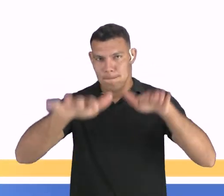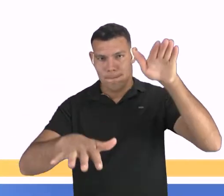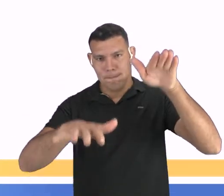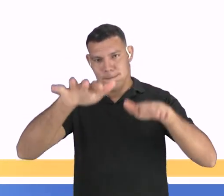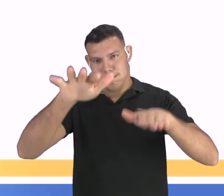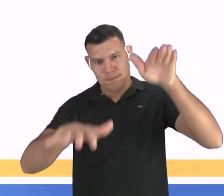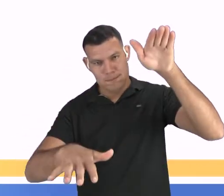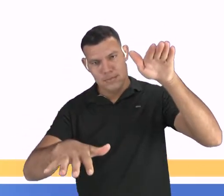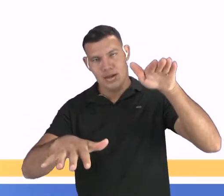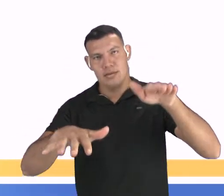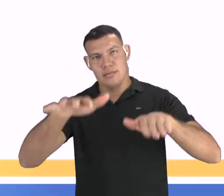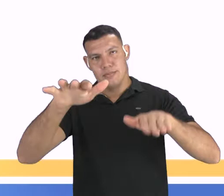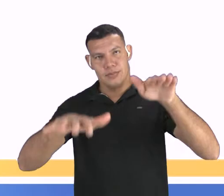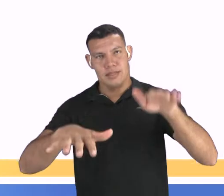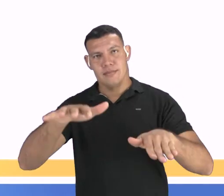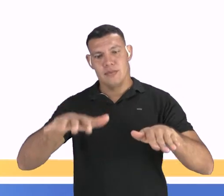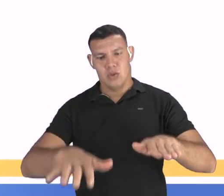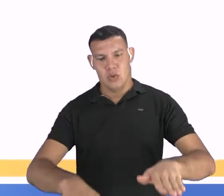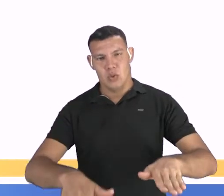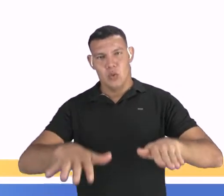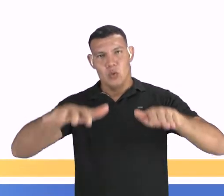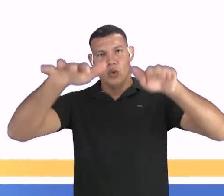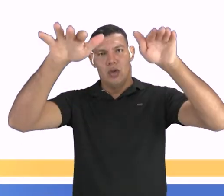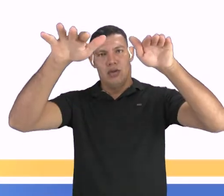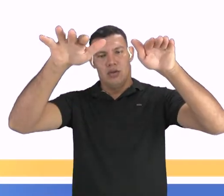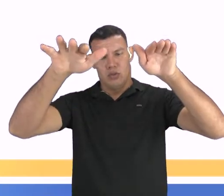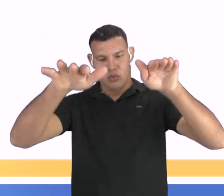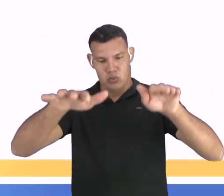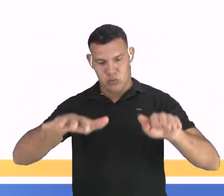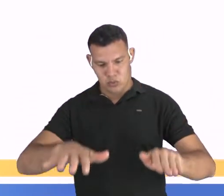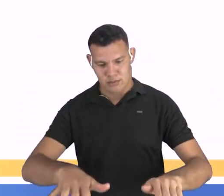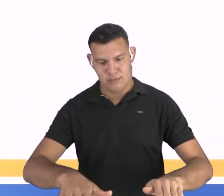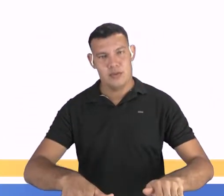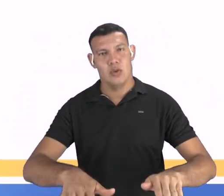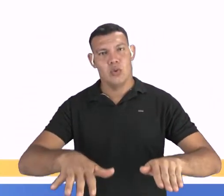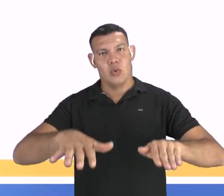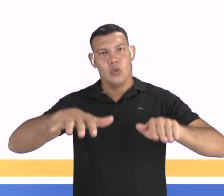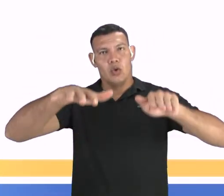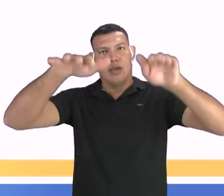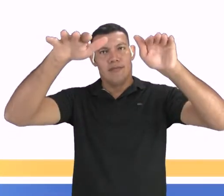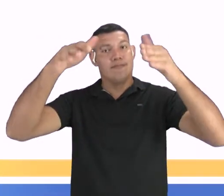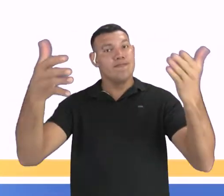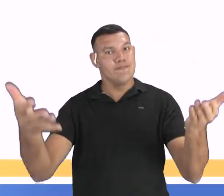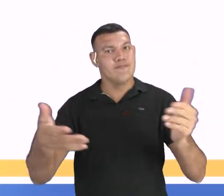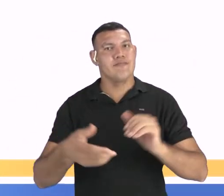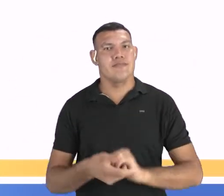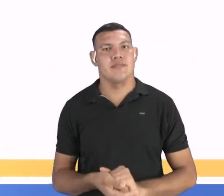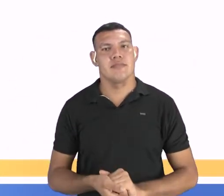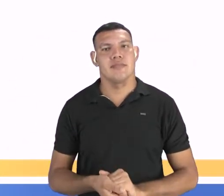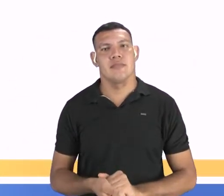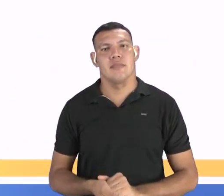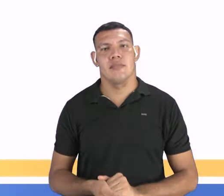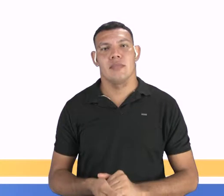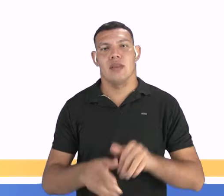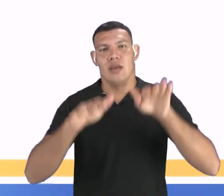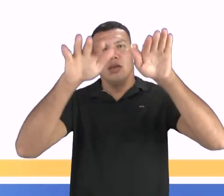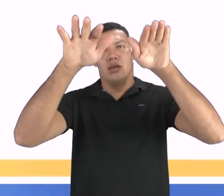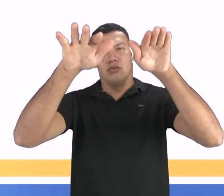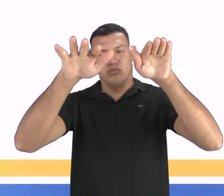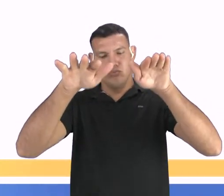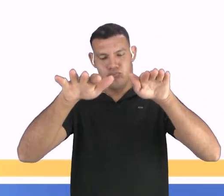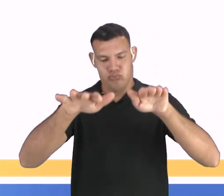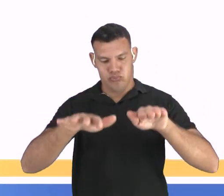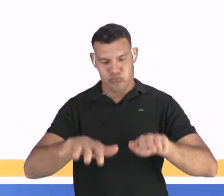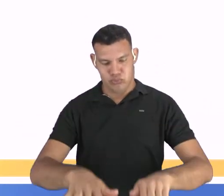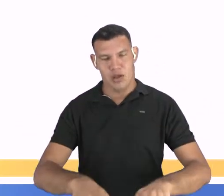proporcionais quando um aumento na medida da primeira gera um aumento na medida da segunda, ou quando uma diminuição